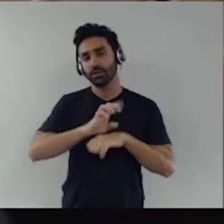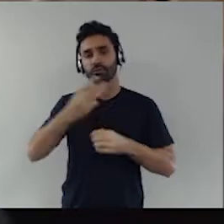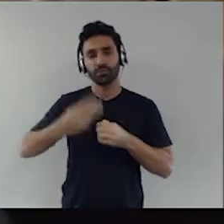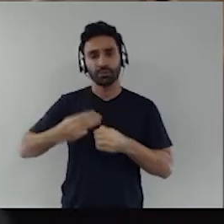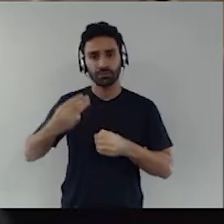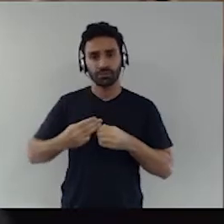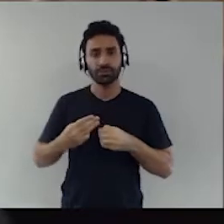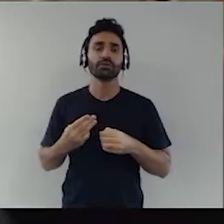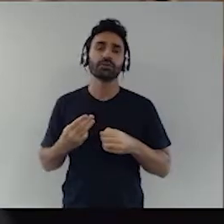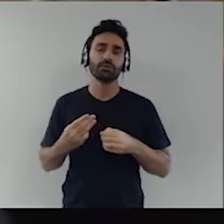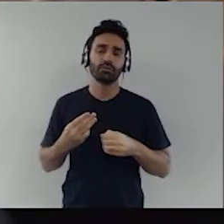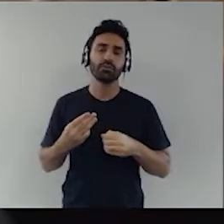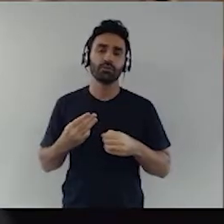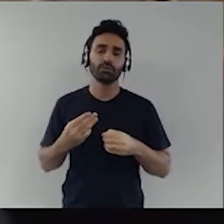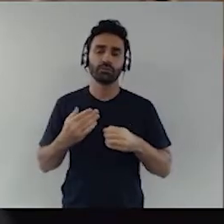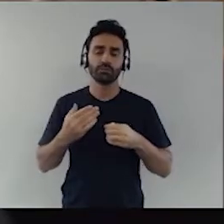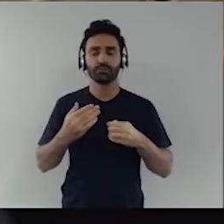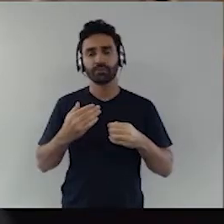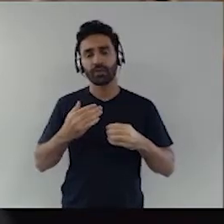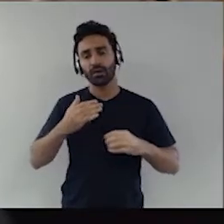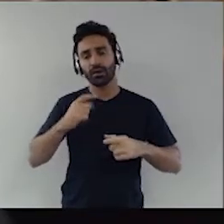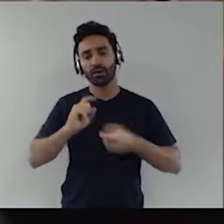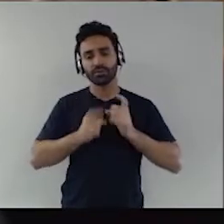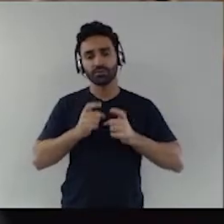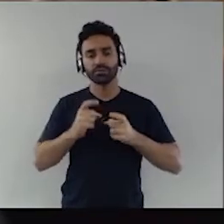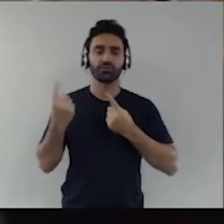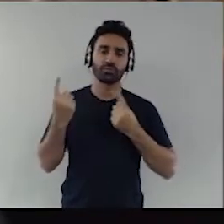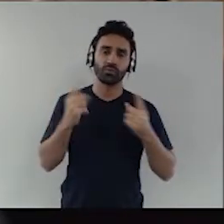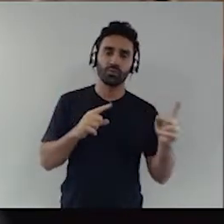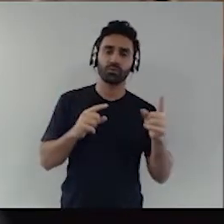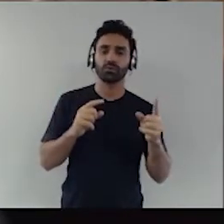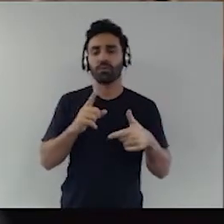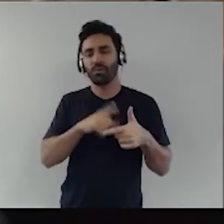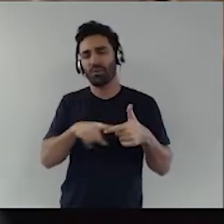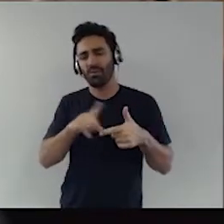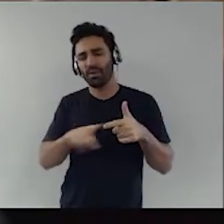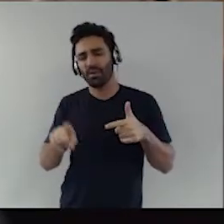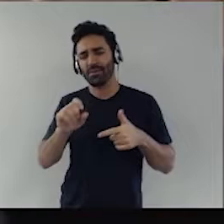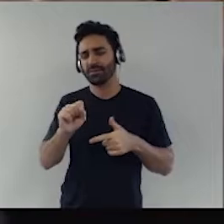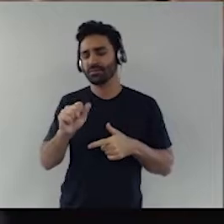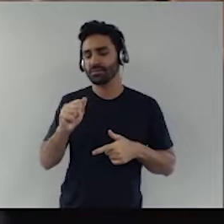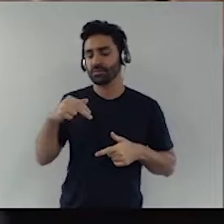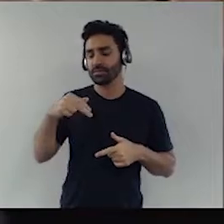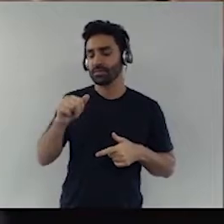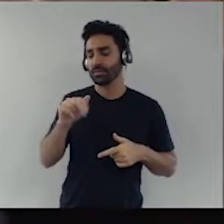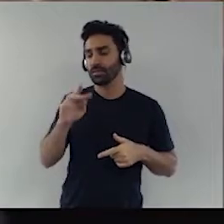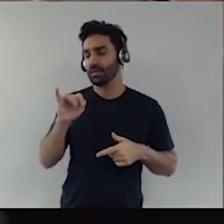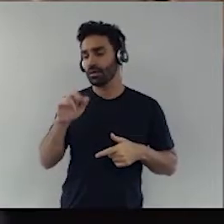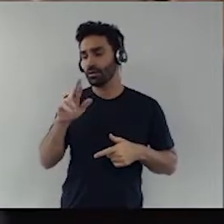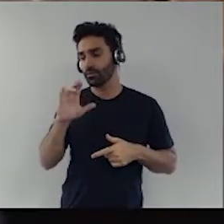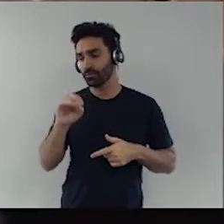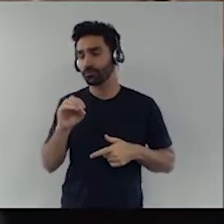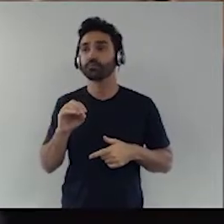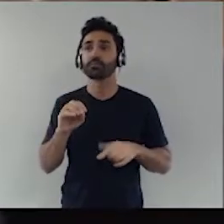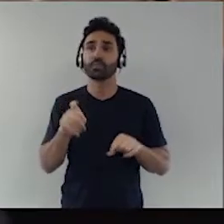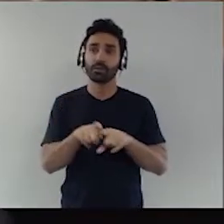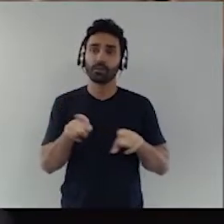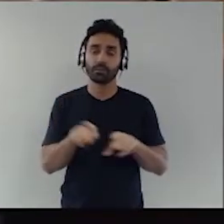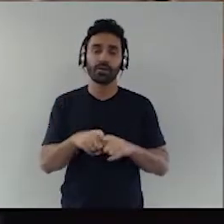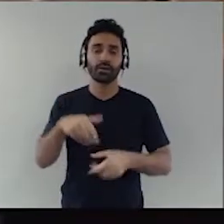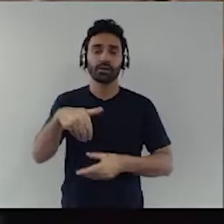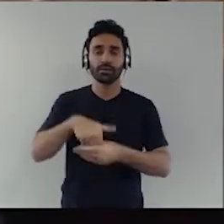de providências normativas e administrativas no combate à crise sanitária ocasionada pelo Covid-19, repercussões também nas